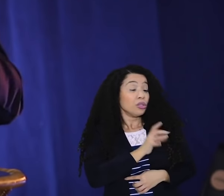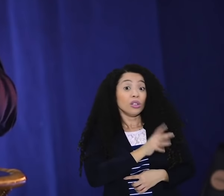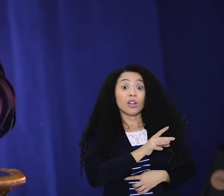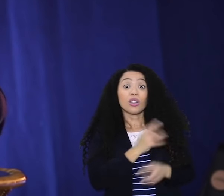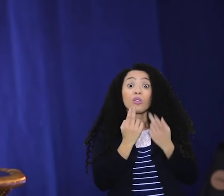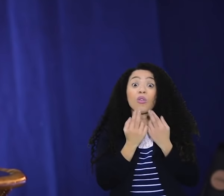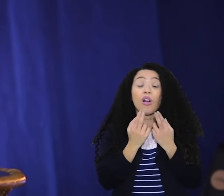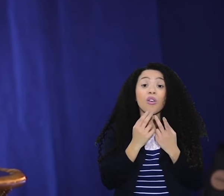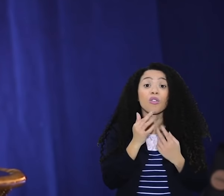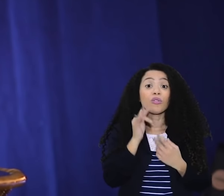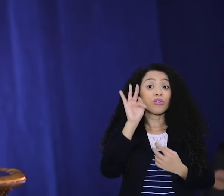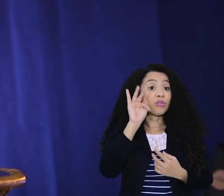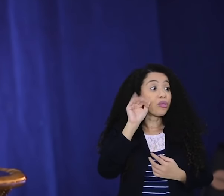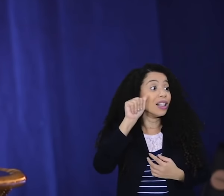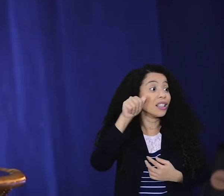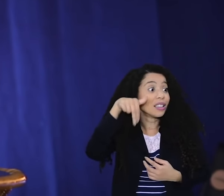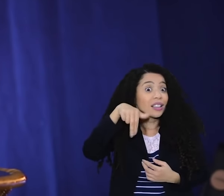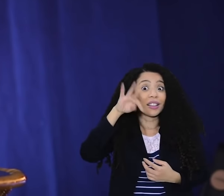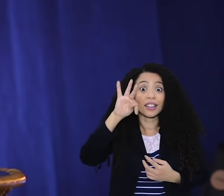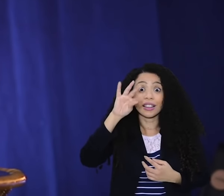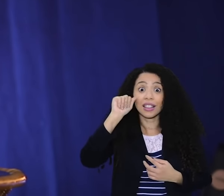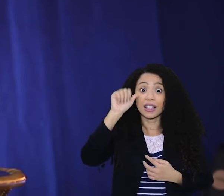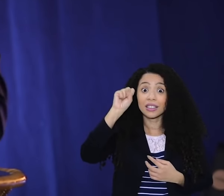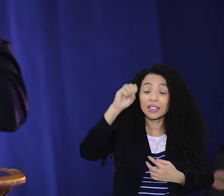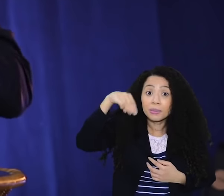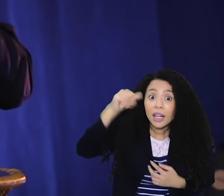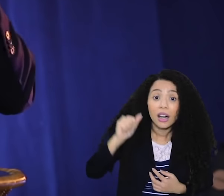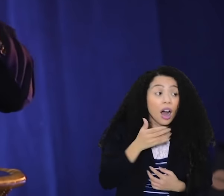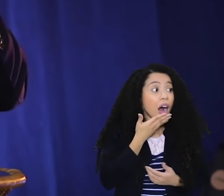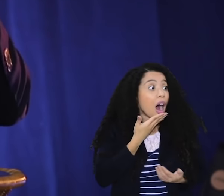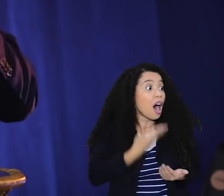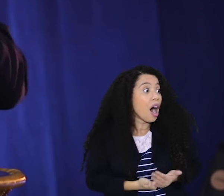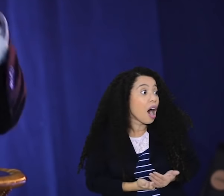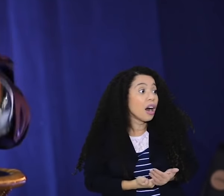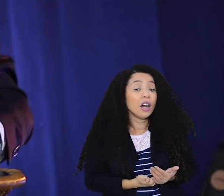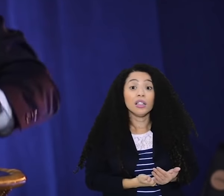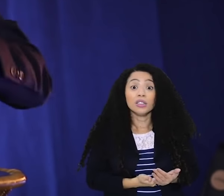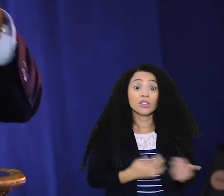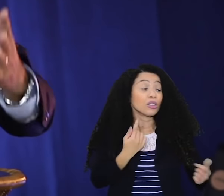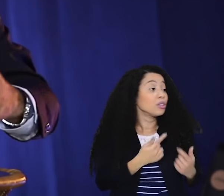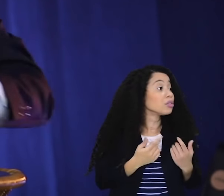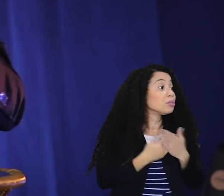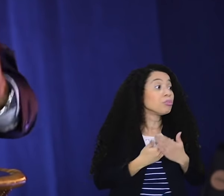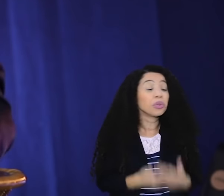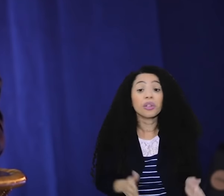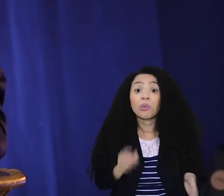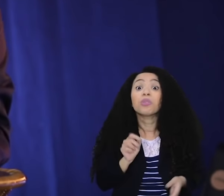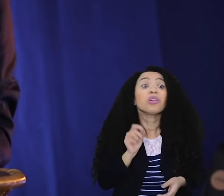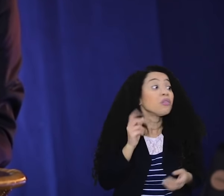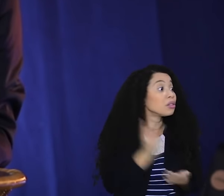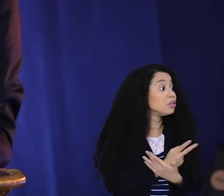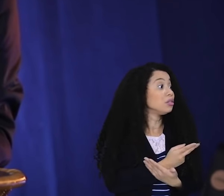como se eles estivessem vendo um fantasma. Eles se desesperaram porque até pensaram que era um fantasma. Meu Deus, socorro, estamos mortos, perdidos, o que será de